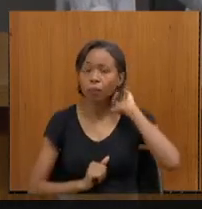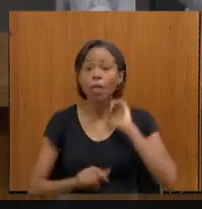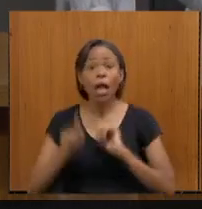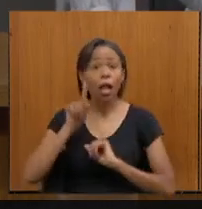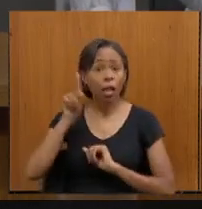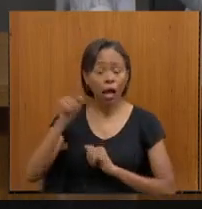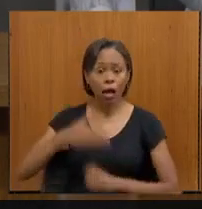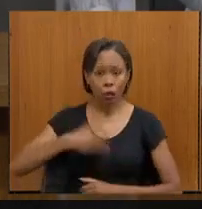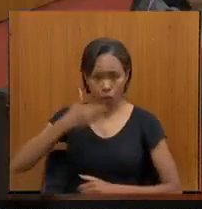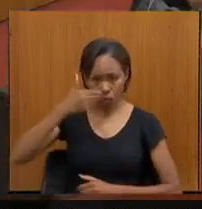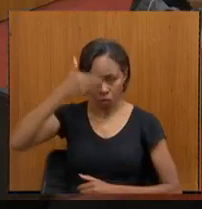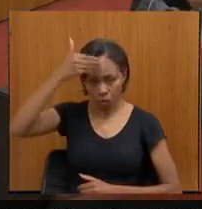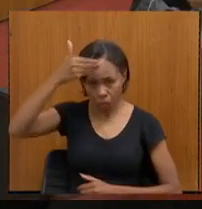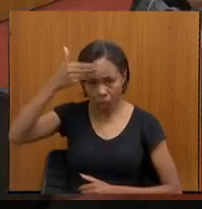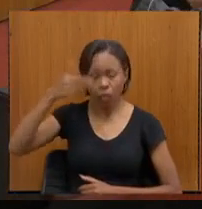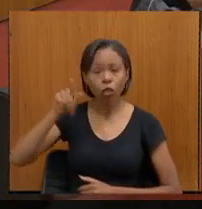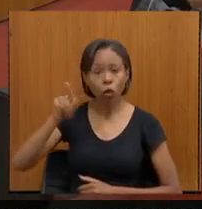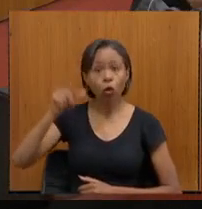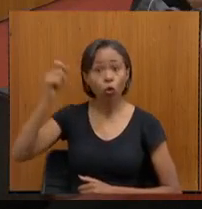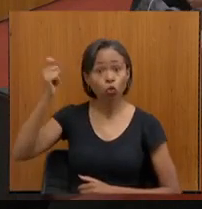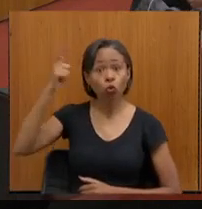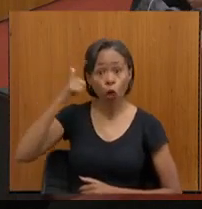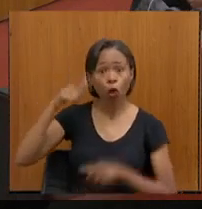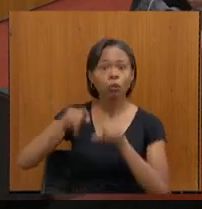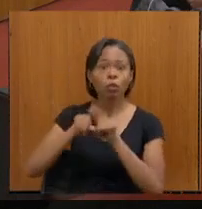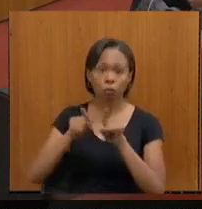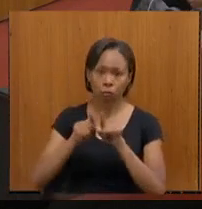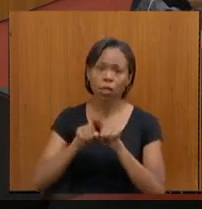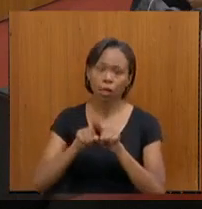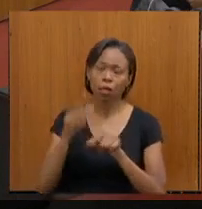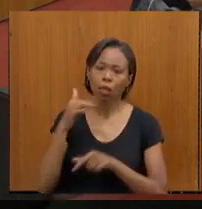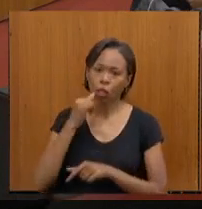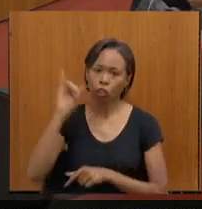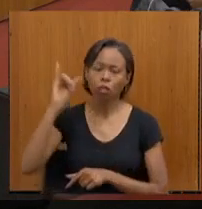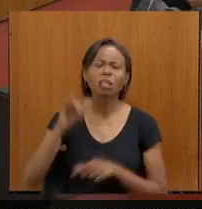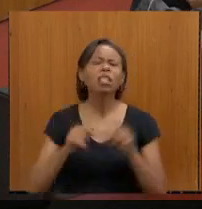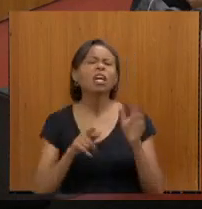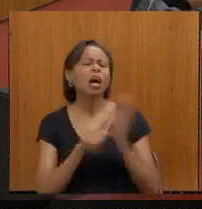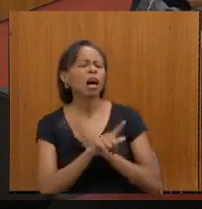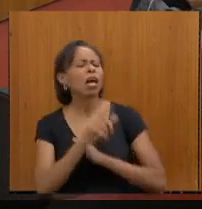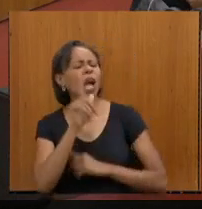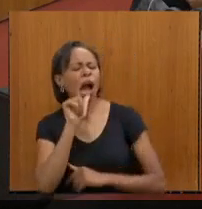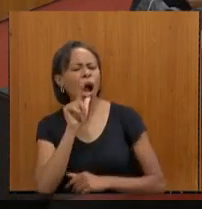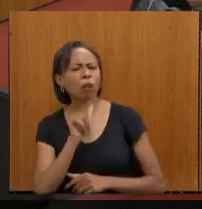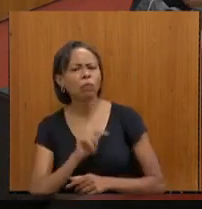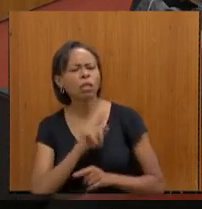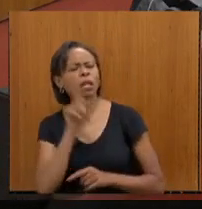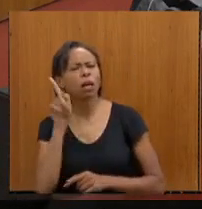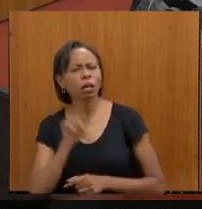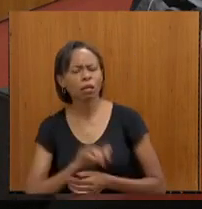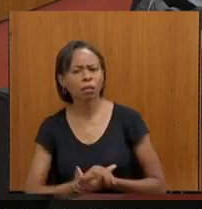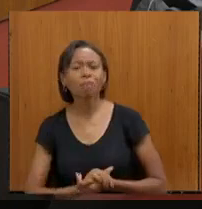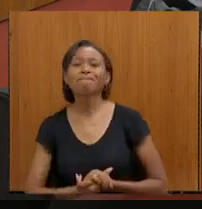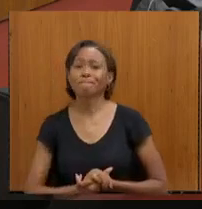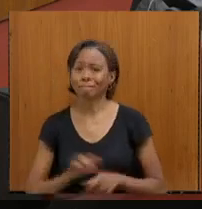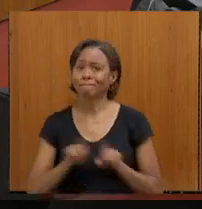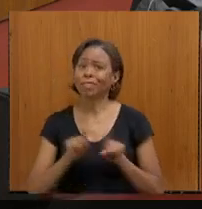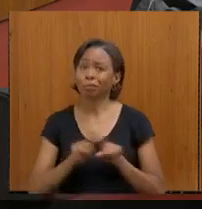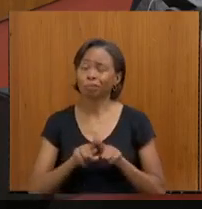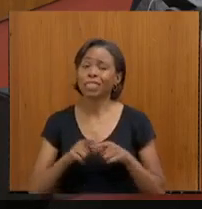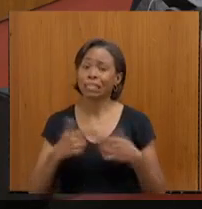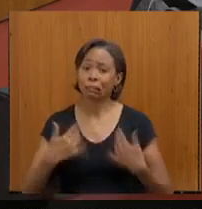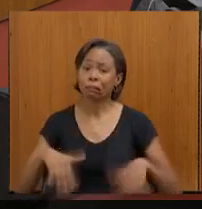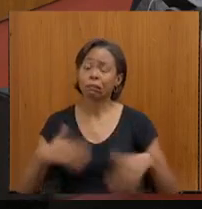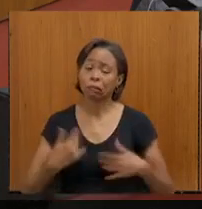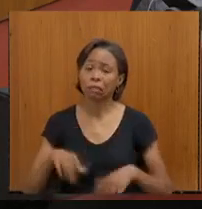lá o sol né através da Amém lá através de energia solar e a água lá água também é um desafio para ele